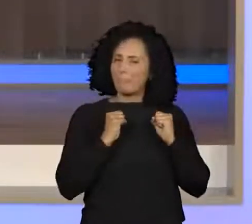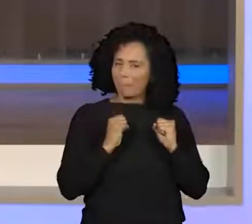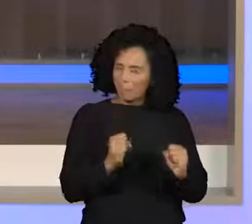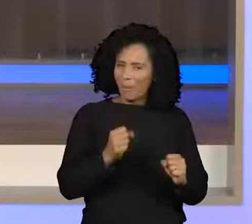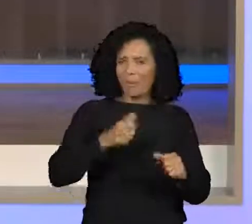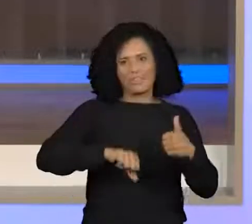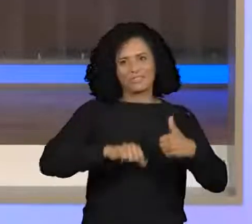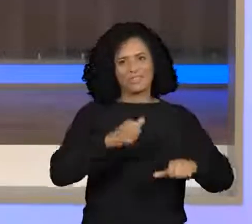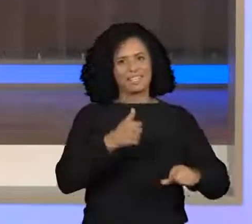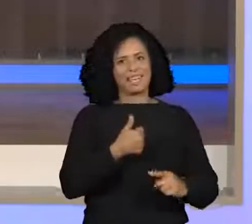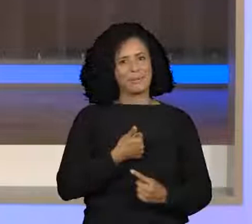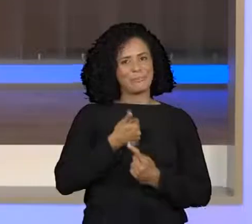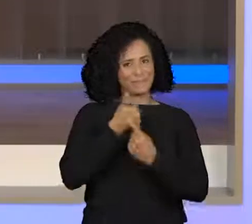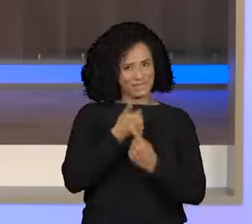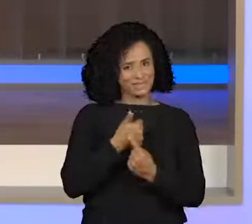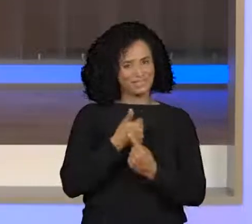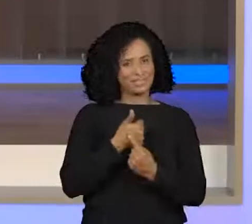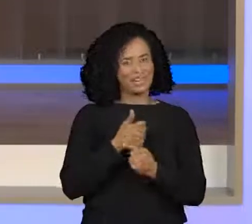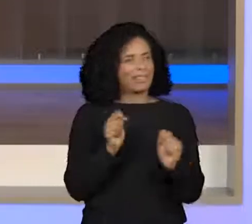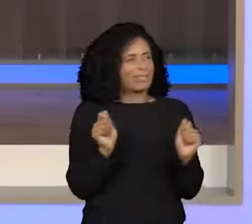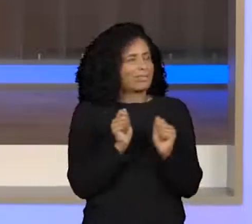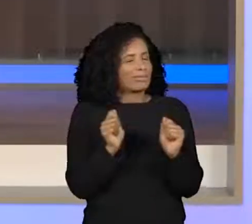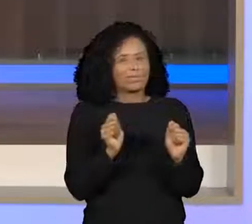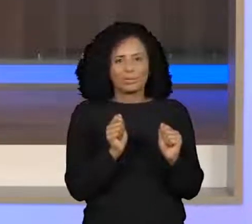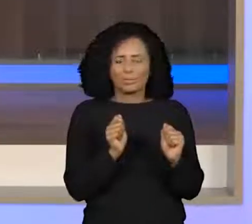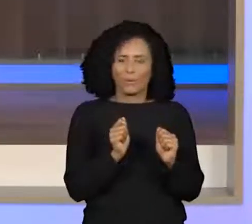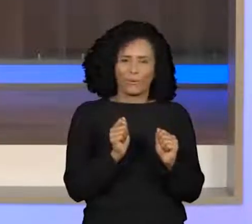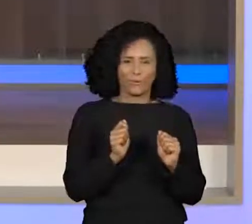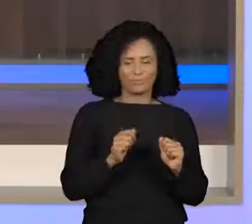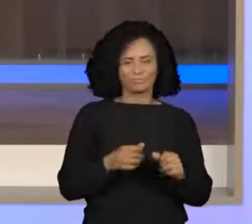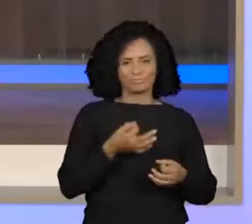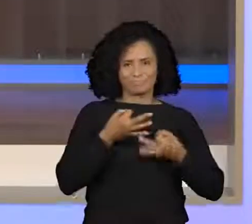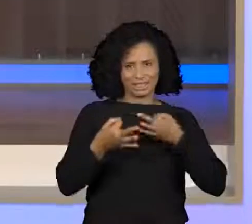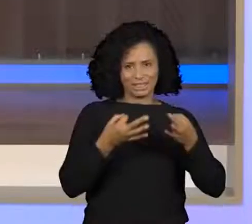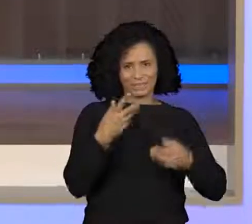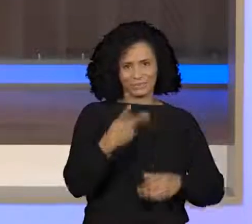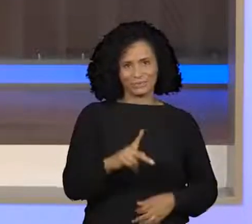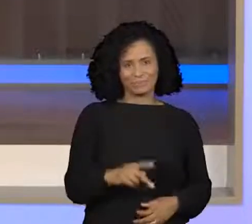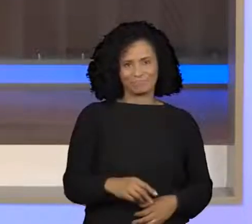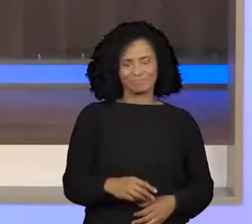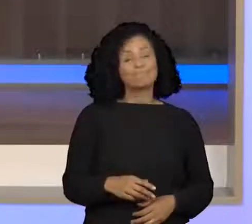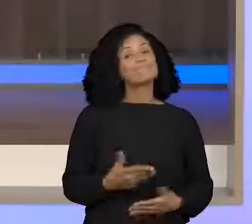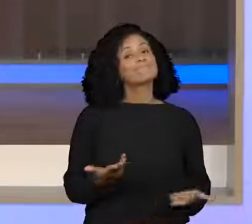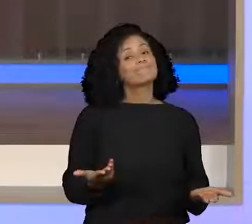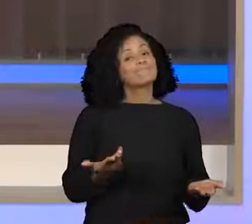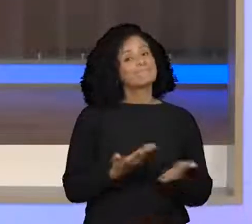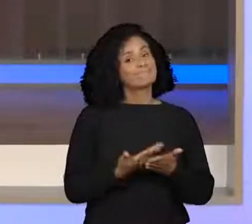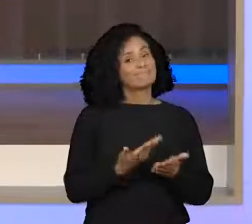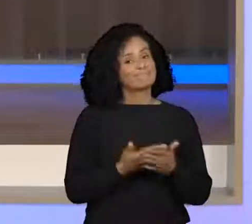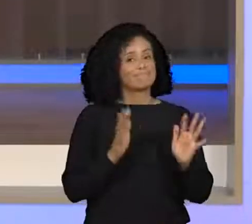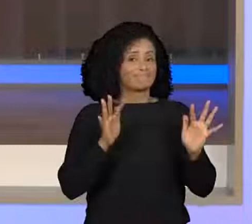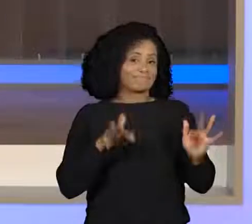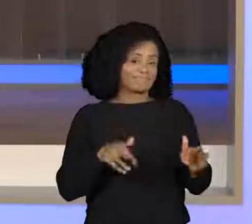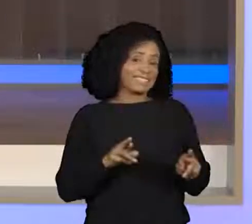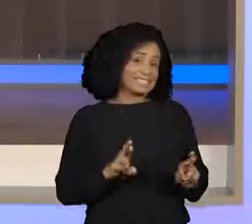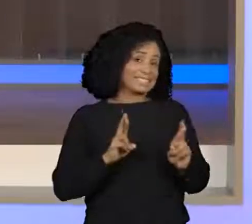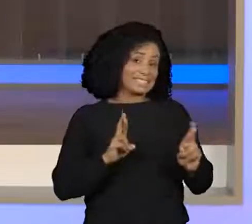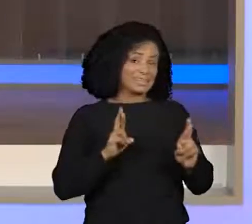positivamente a nossa aula, que eu vou adorar receber o seu feedback, hein, pessoal? Galera, estamos chegando no finalzinho da aula, mas espero